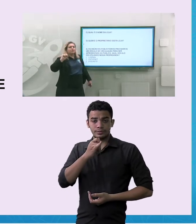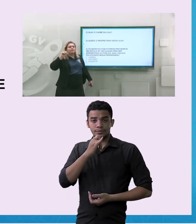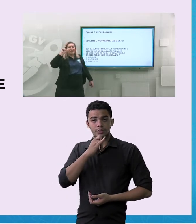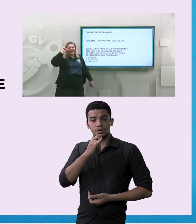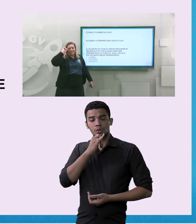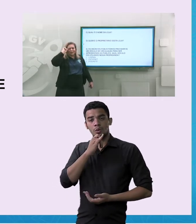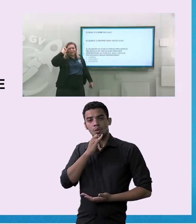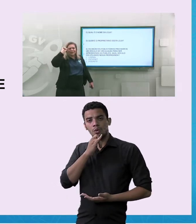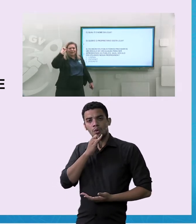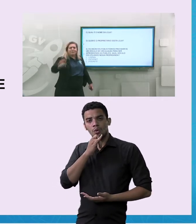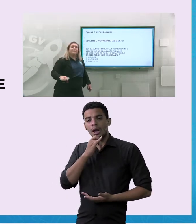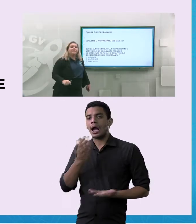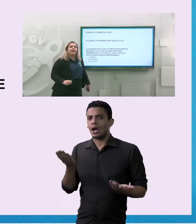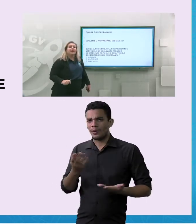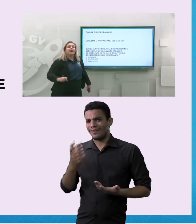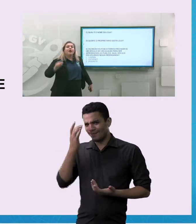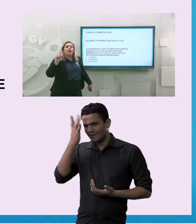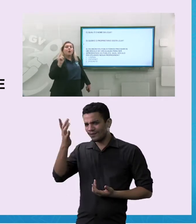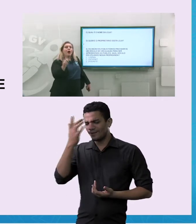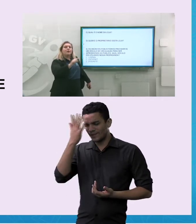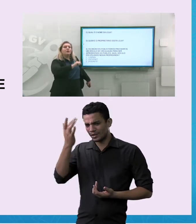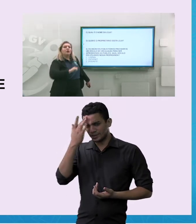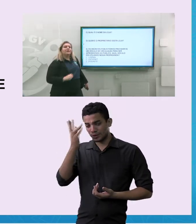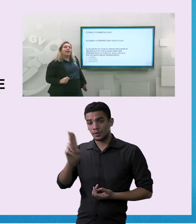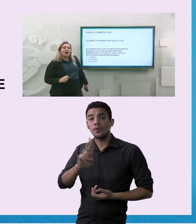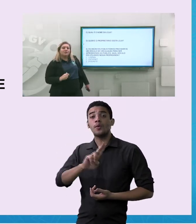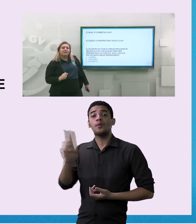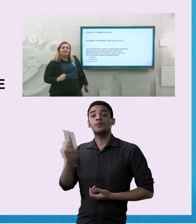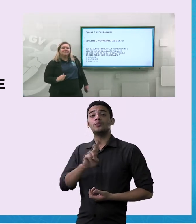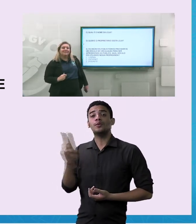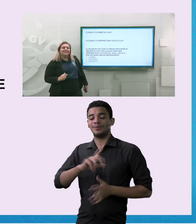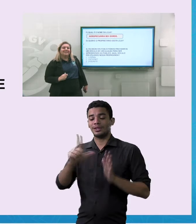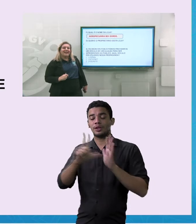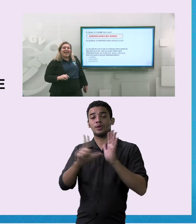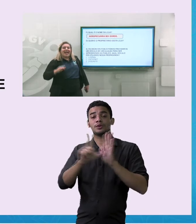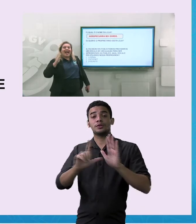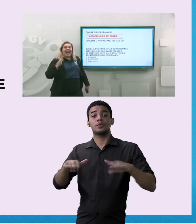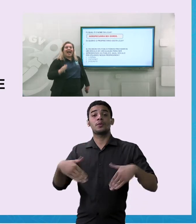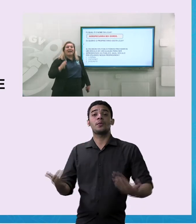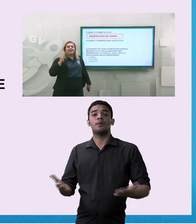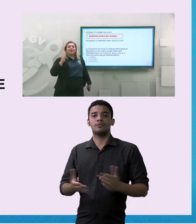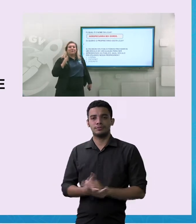no anúncio vai responder de primeira. Qual que é o nome da loja?